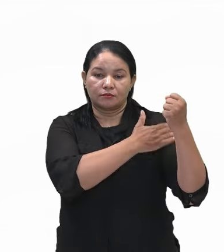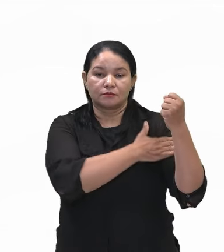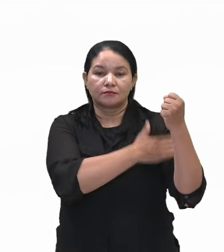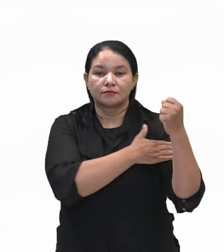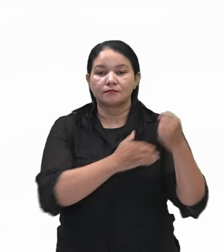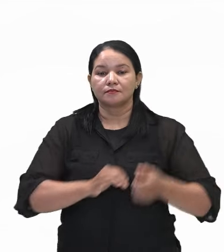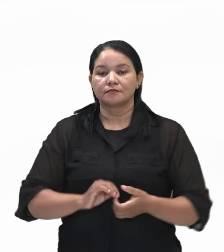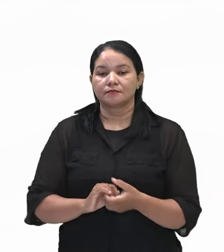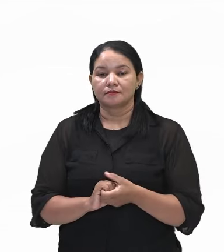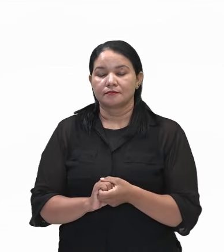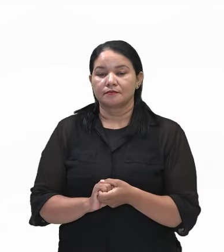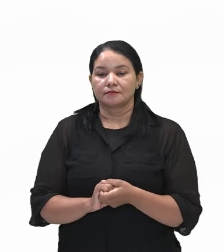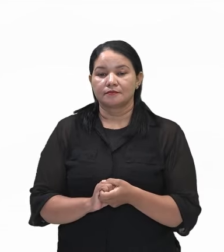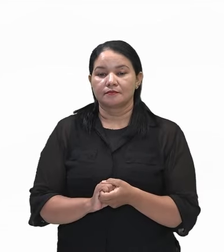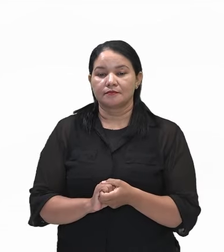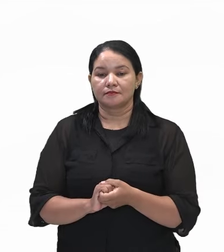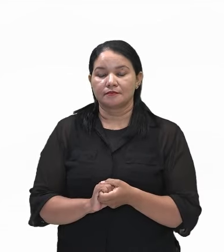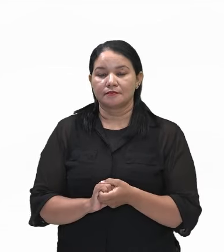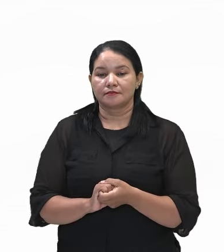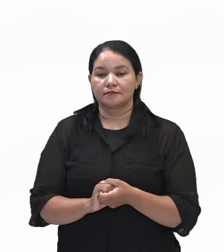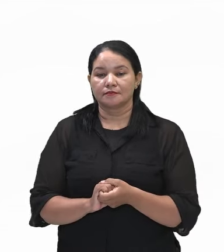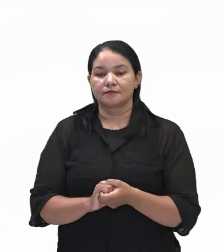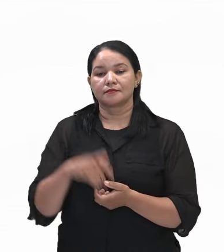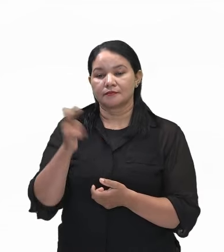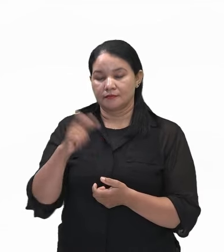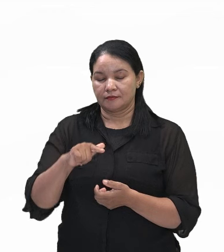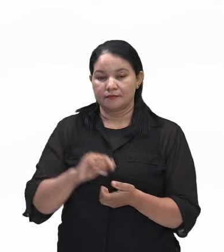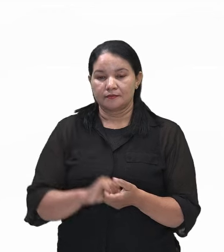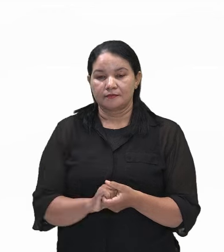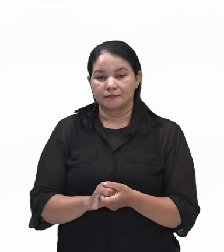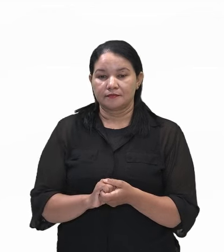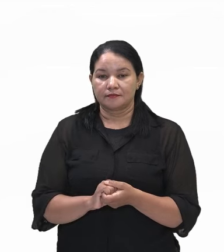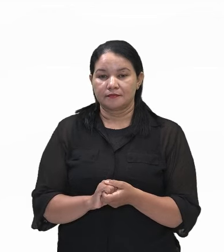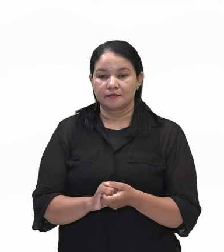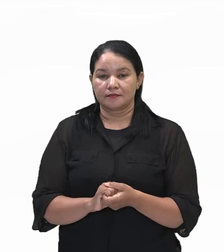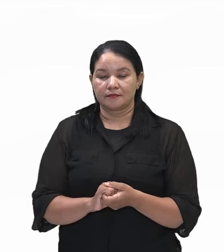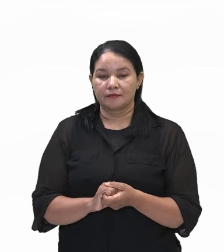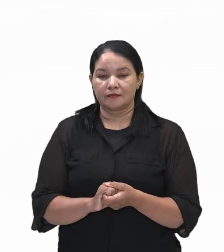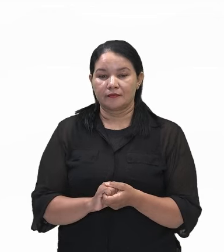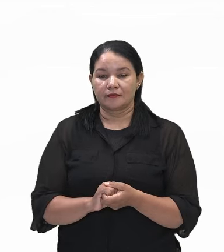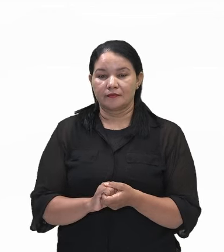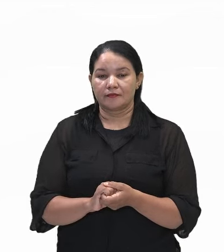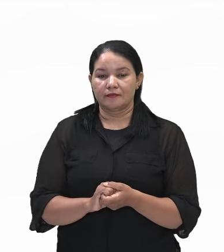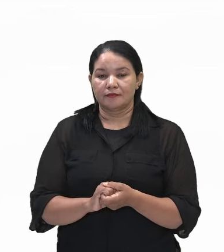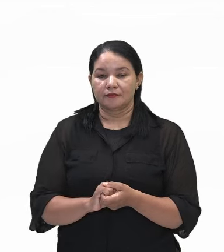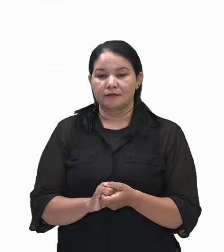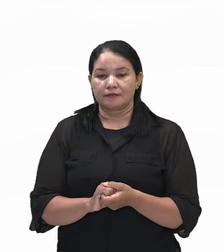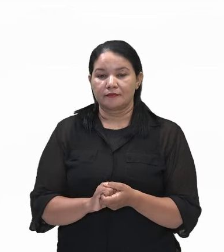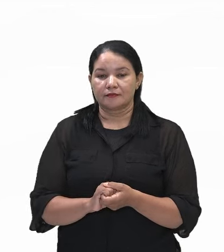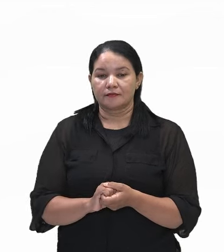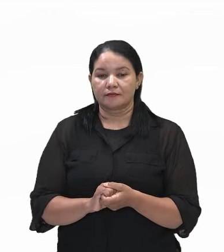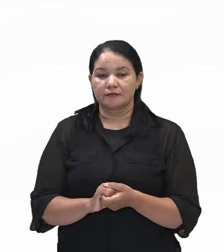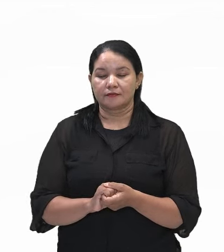Muscle strength. Força muscular. cardiovascular,